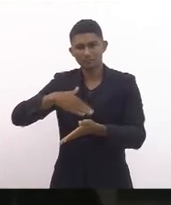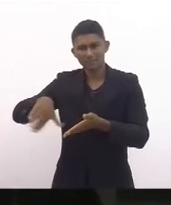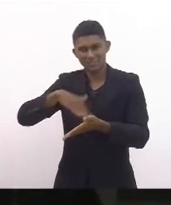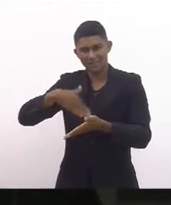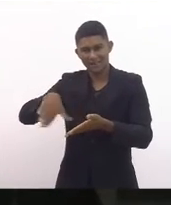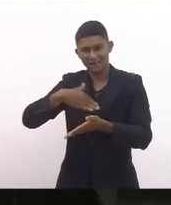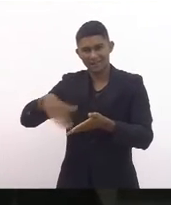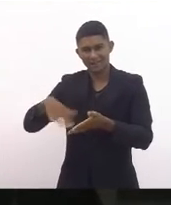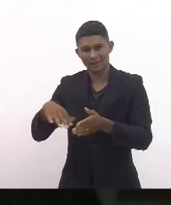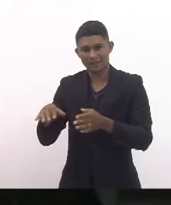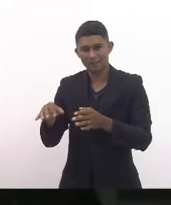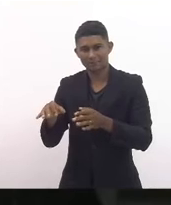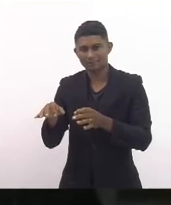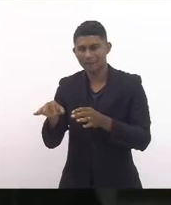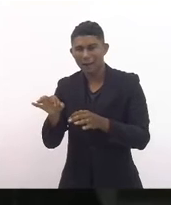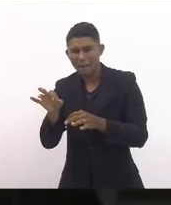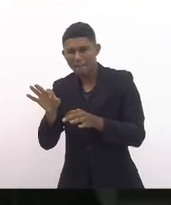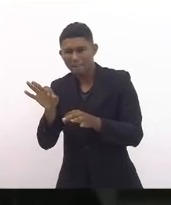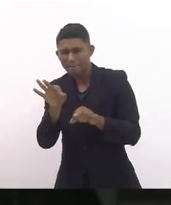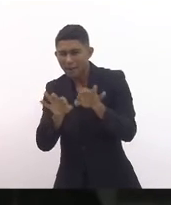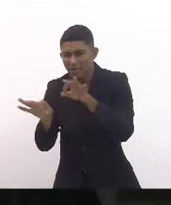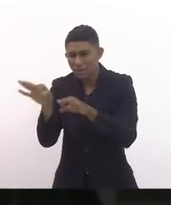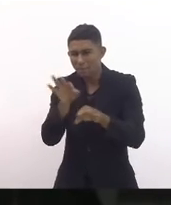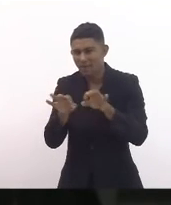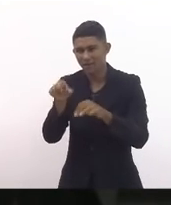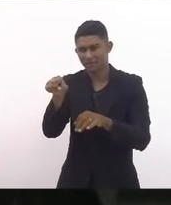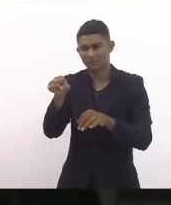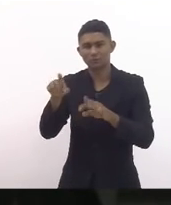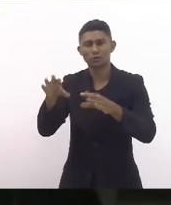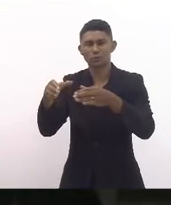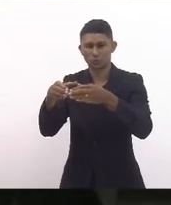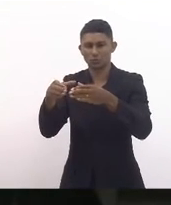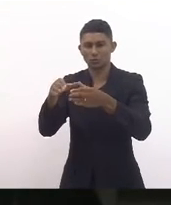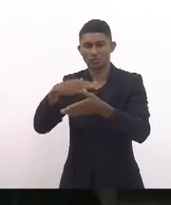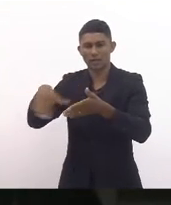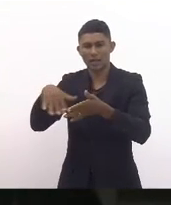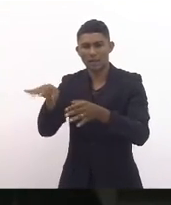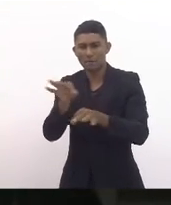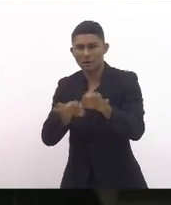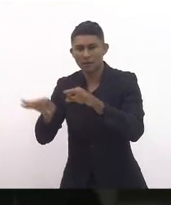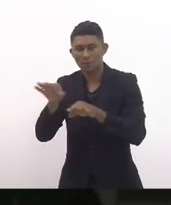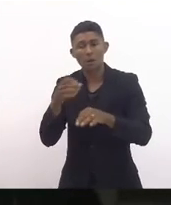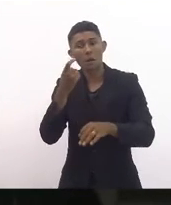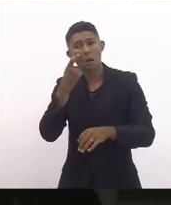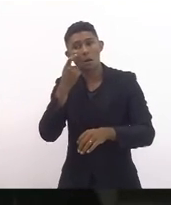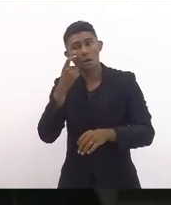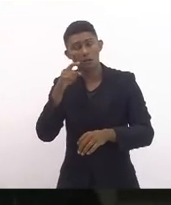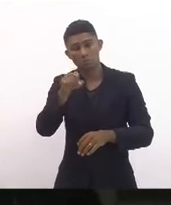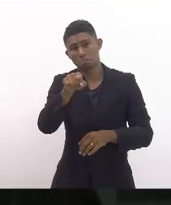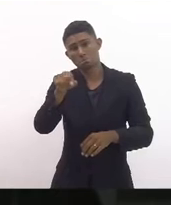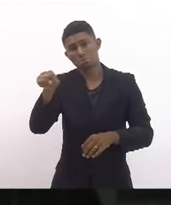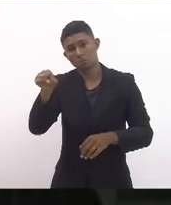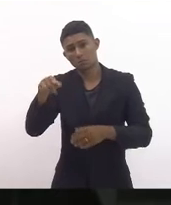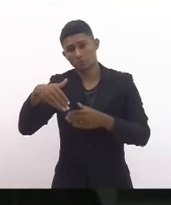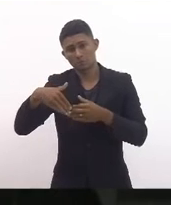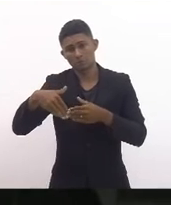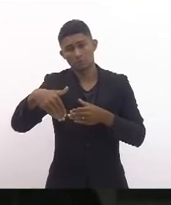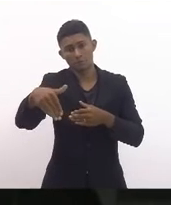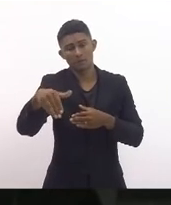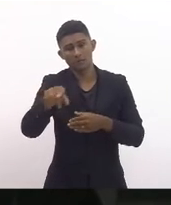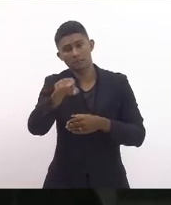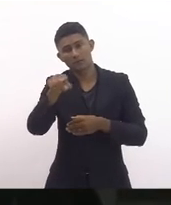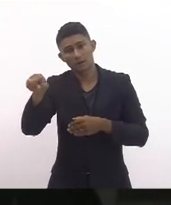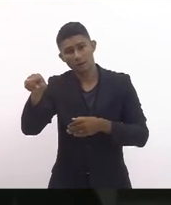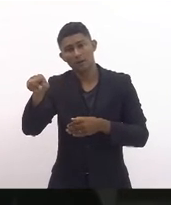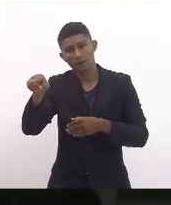de planejamento passa a ser uma Secretaria de